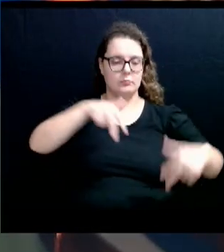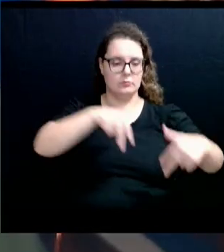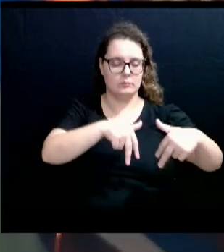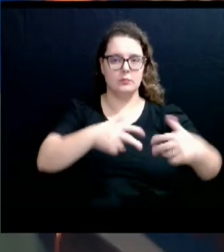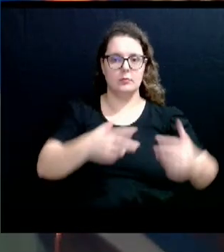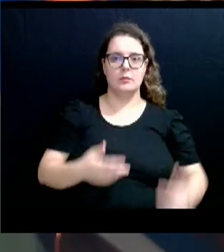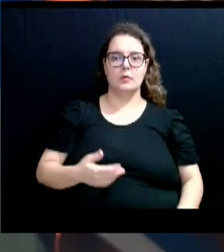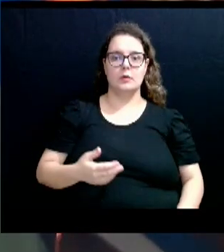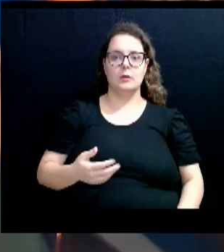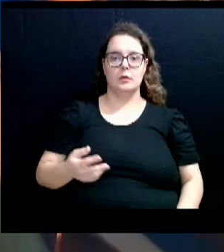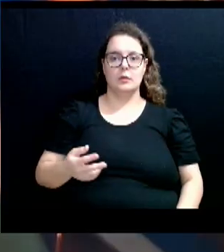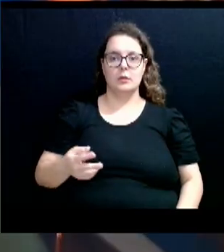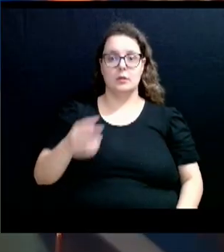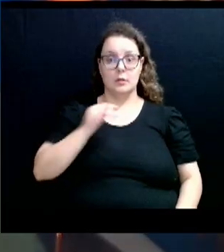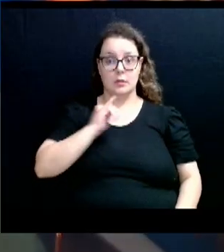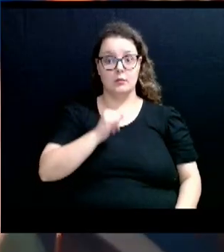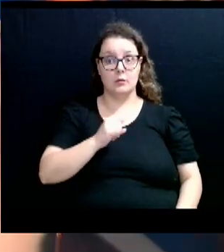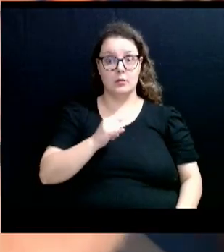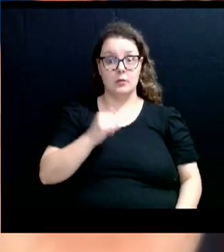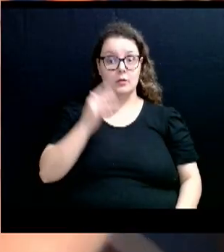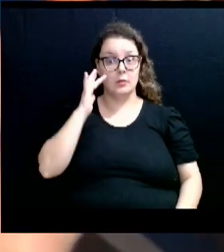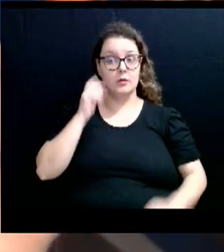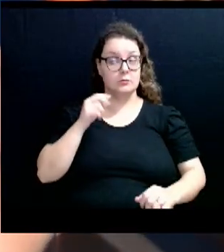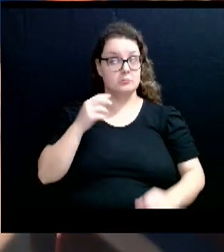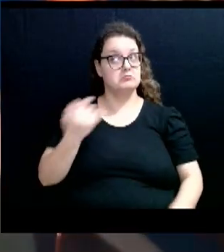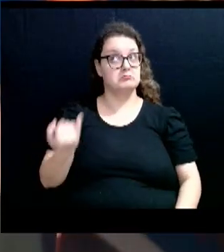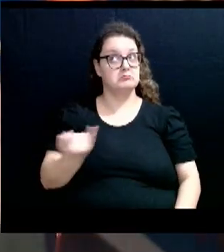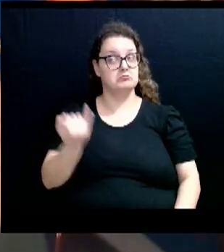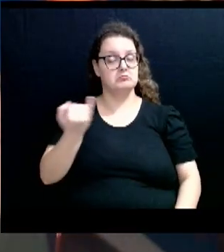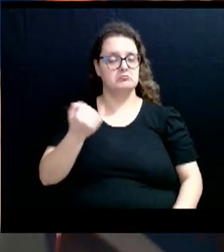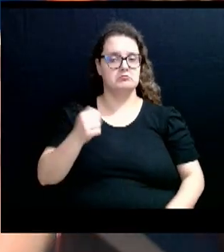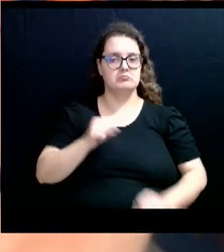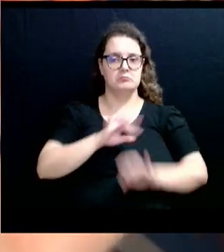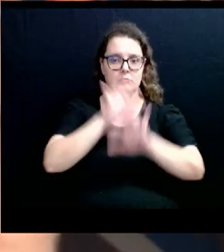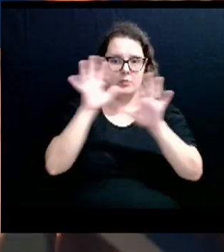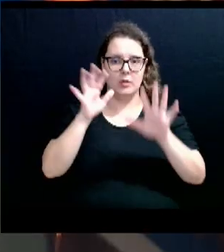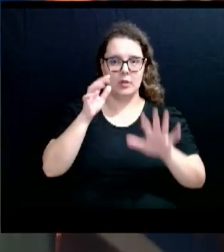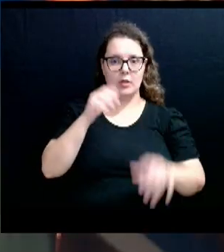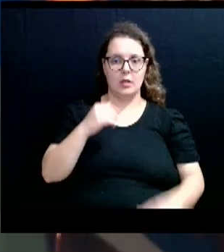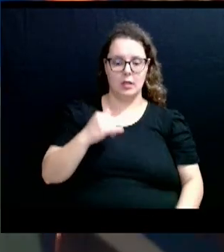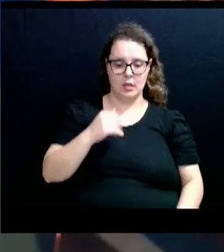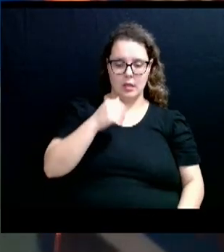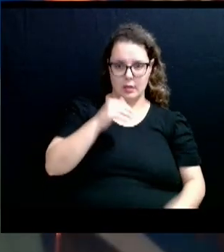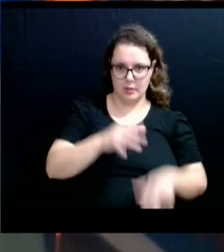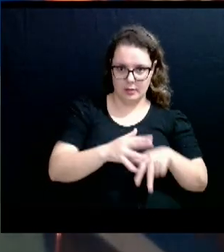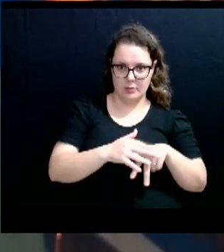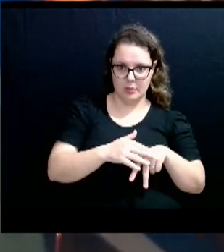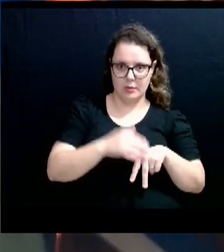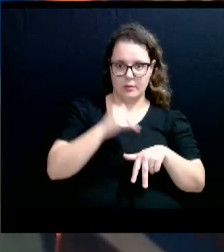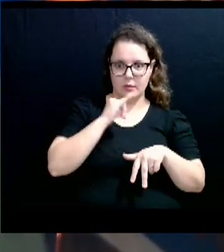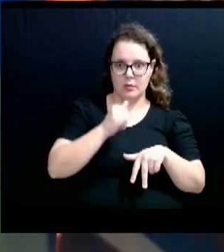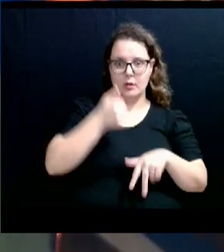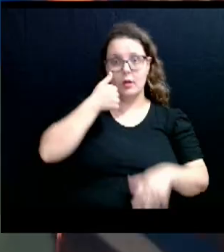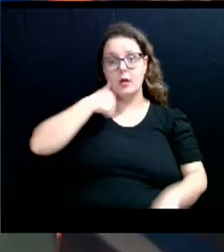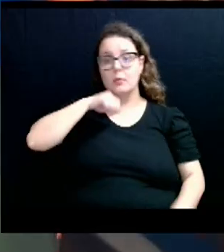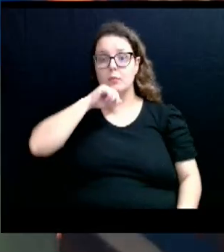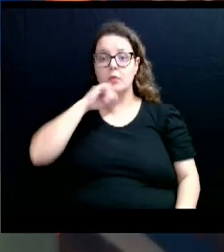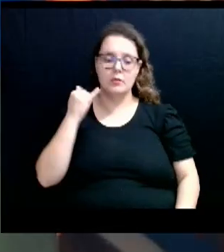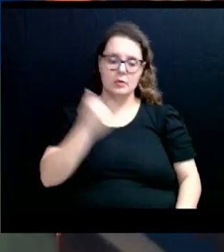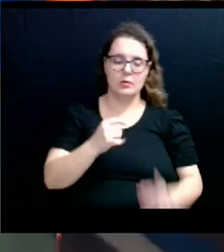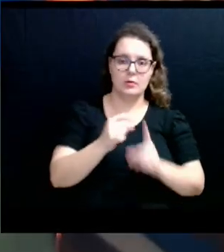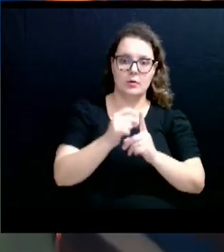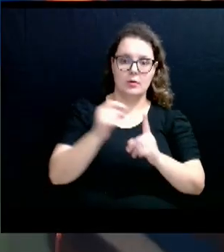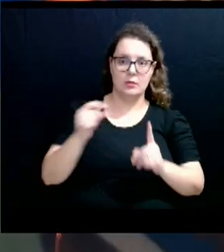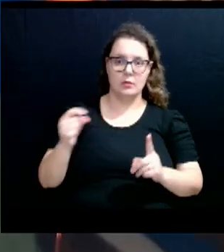ilustrar essa pergunta. Ela falou que a mãe dela sempre repetia para ela a frase: